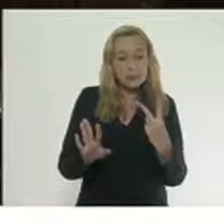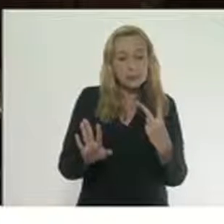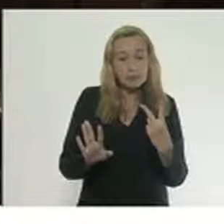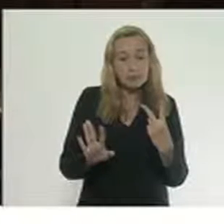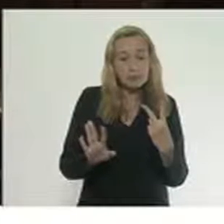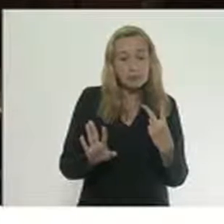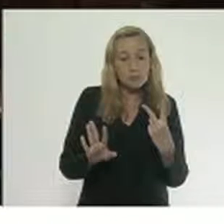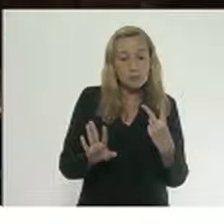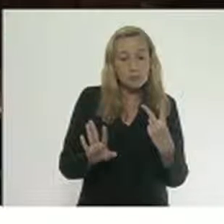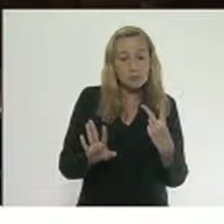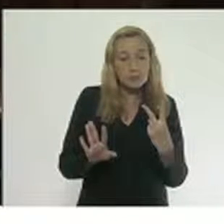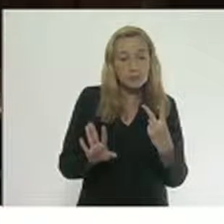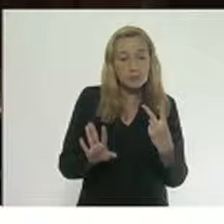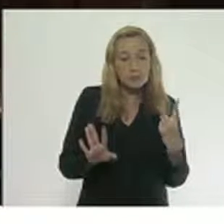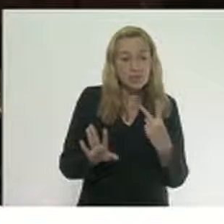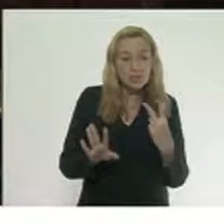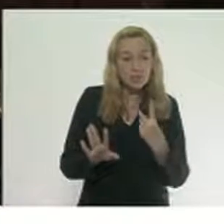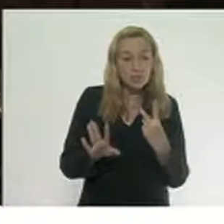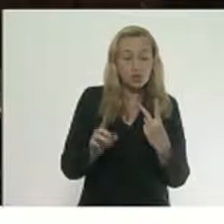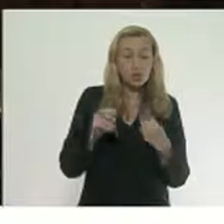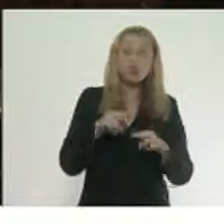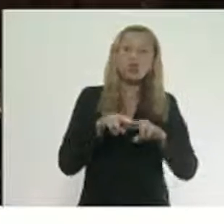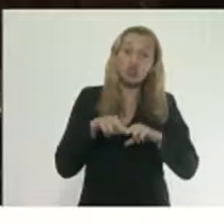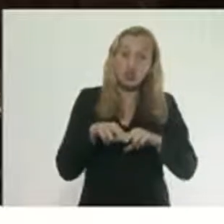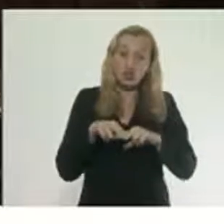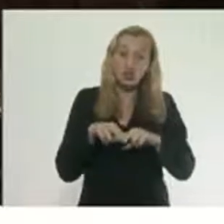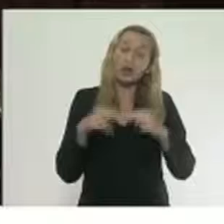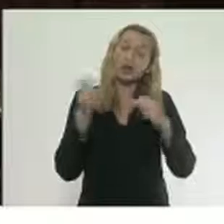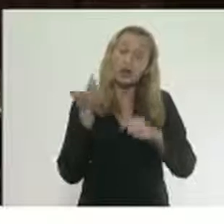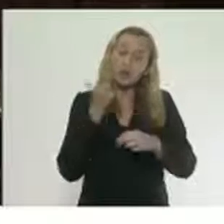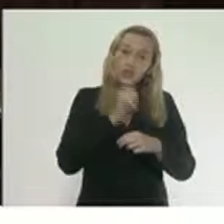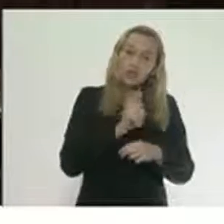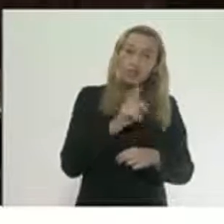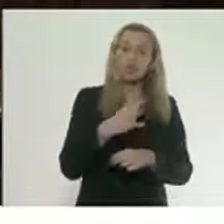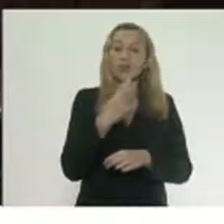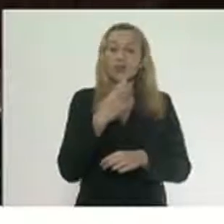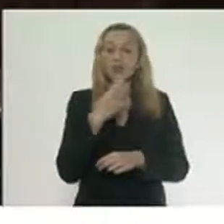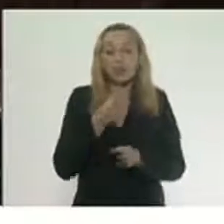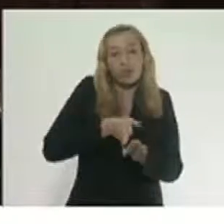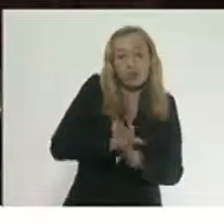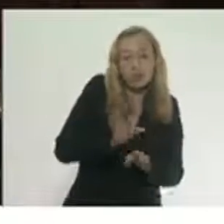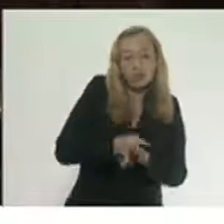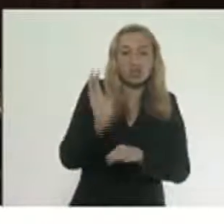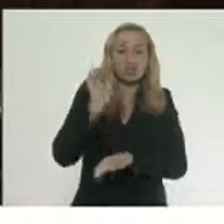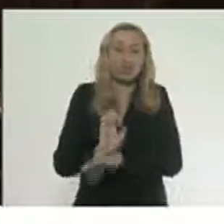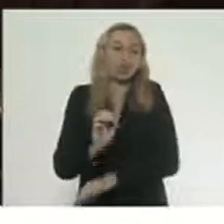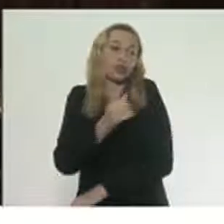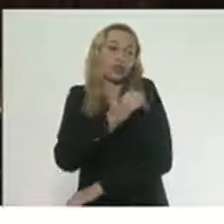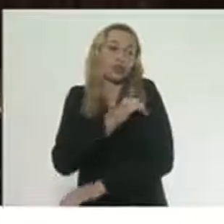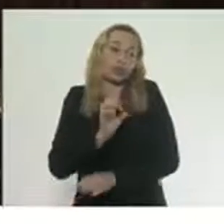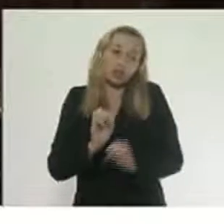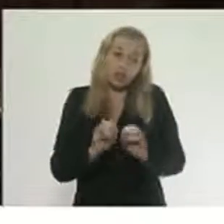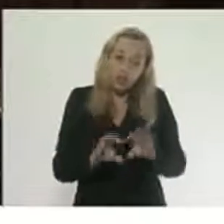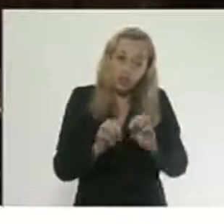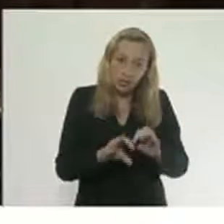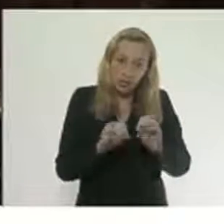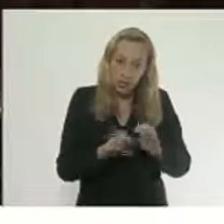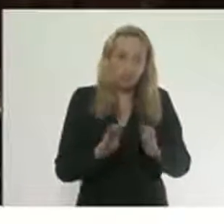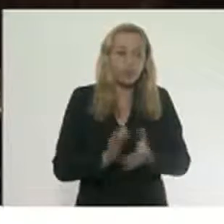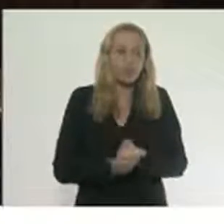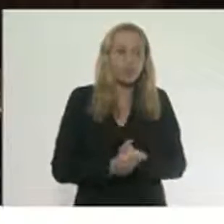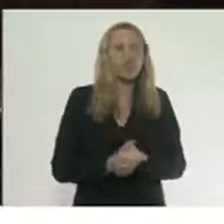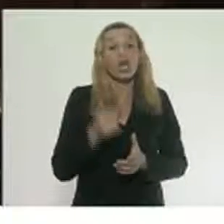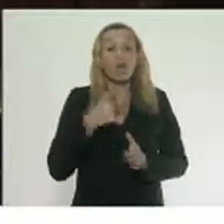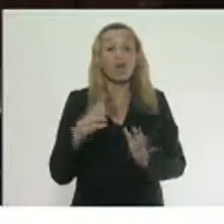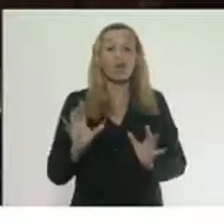UESO seja, afinal de contas, reconhecida pelo Conselho Estadual de Educação como uma universidade, no seu sentido pleno. E vou concluir para dar